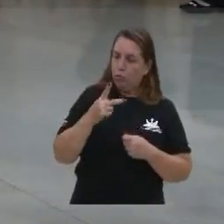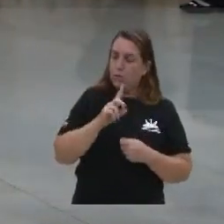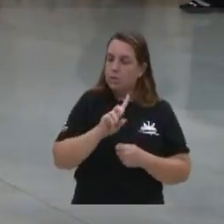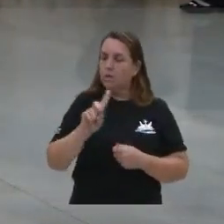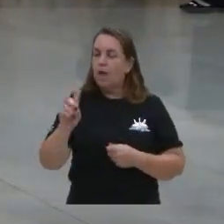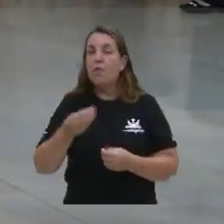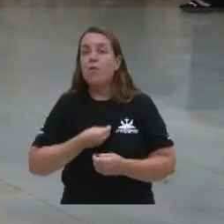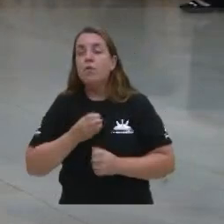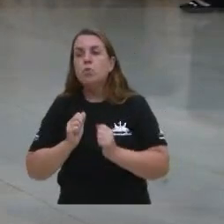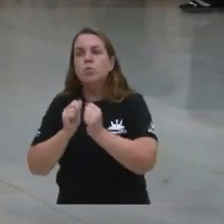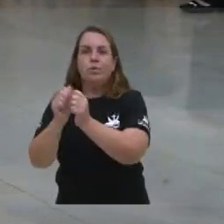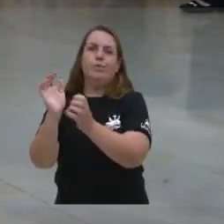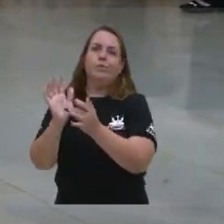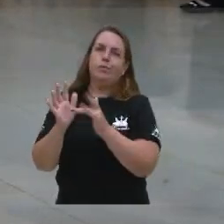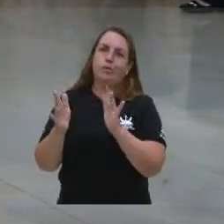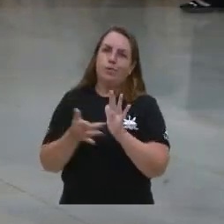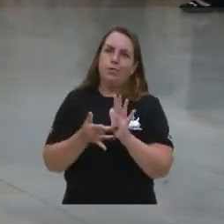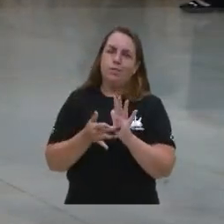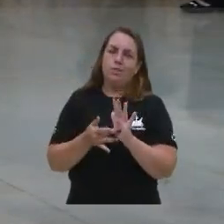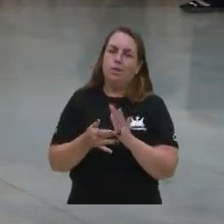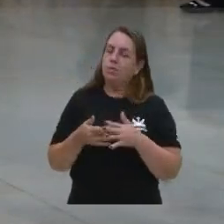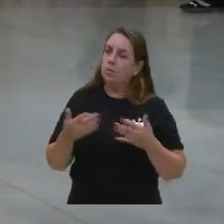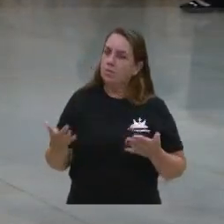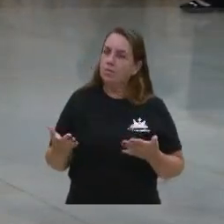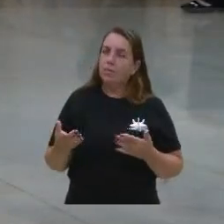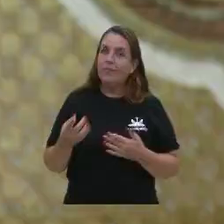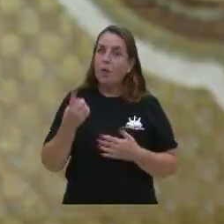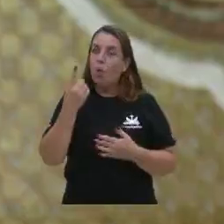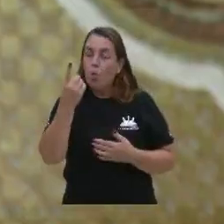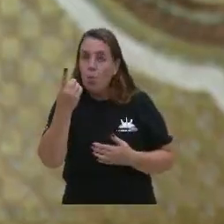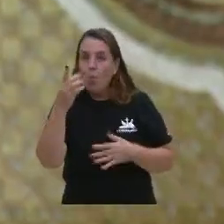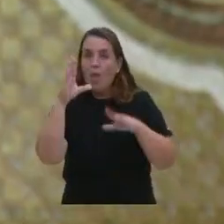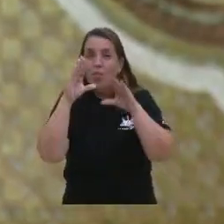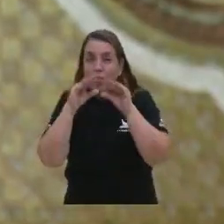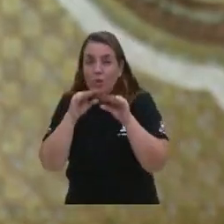É impressionante que bastou uma noite,